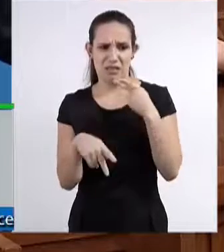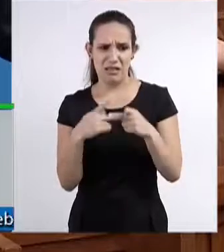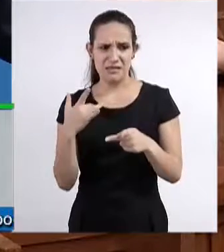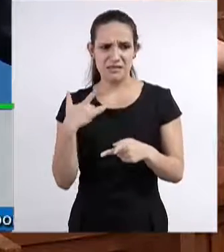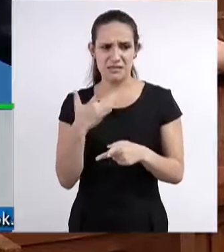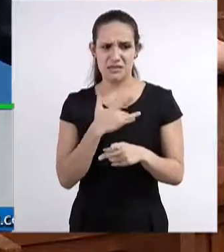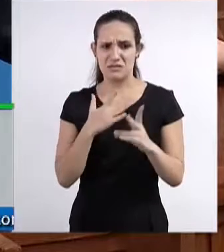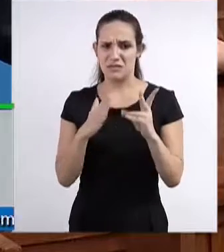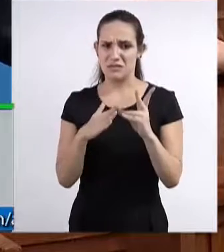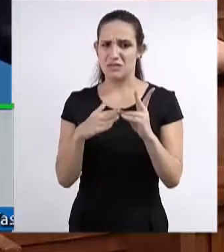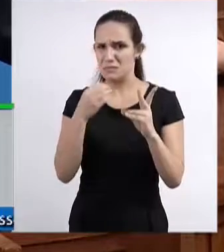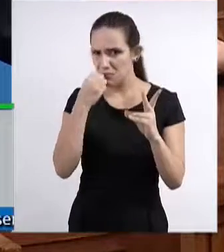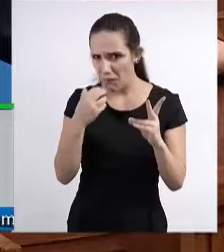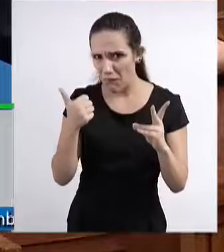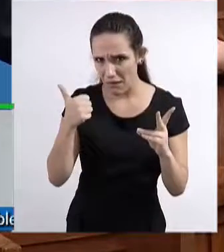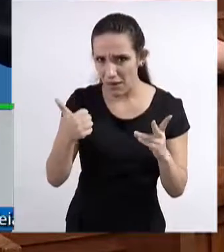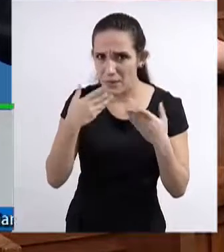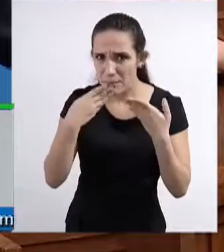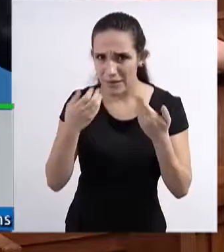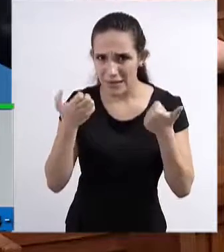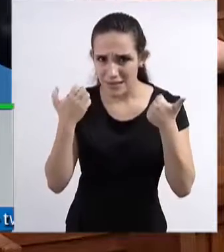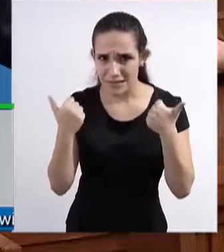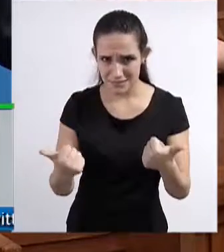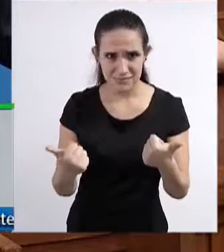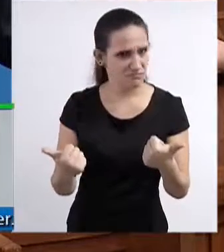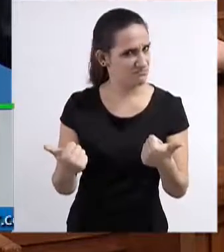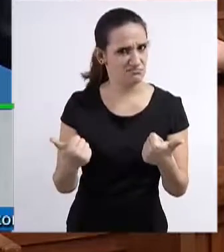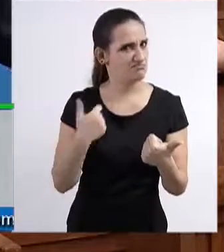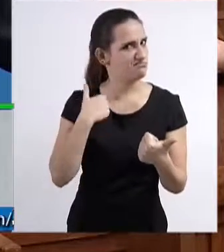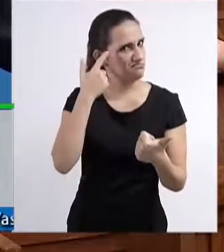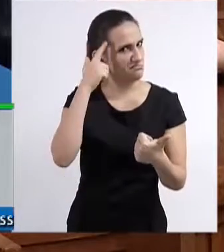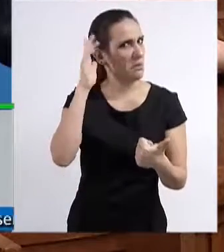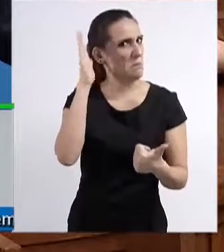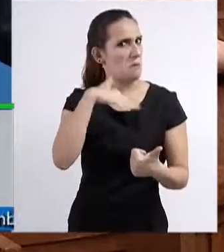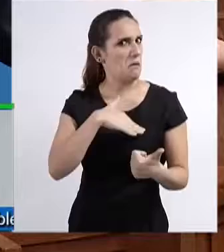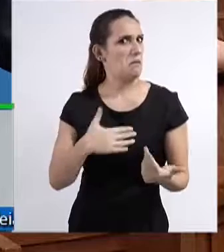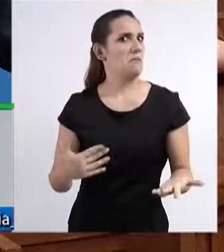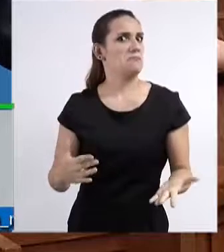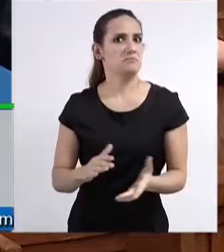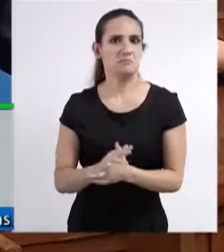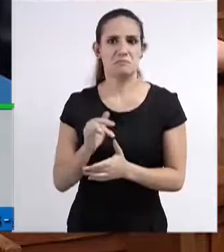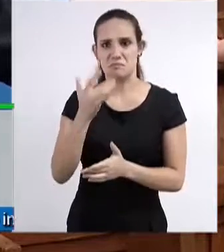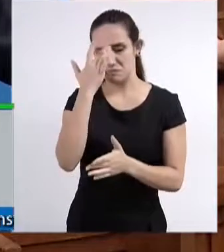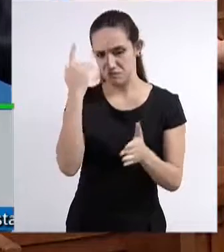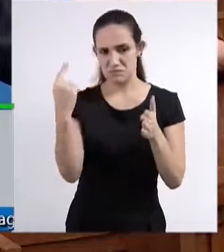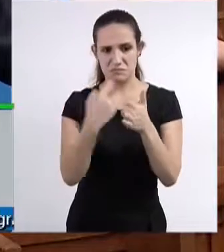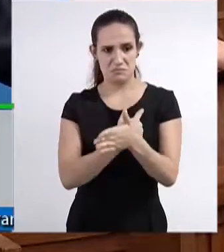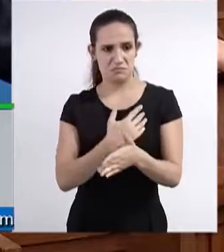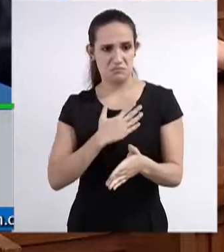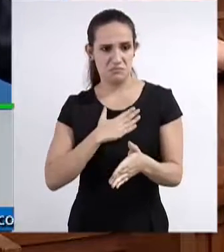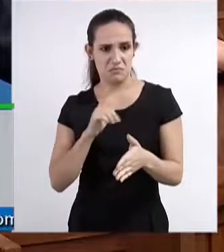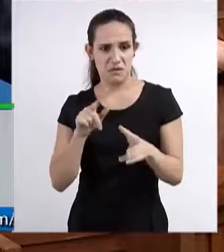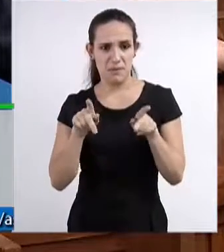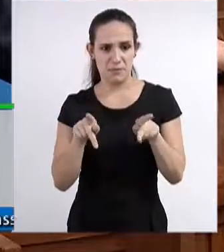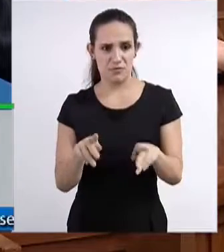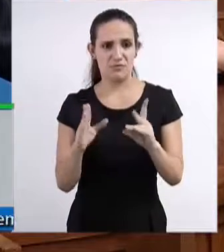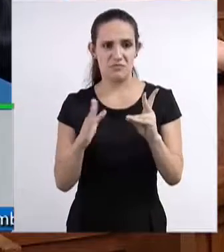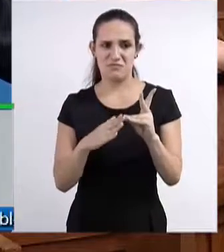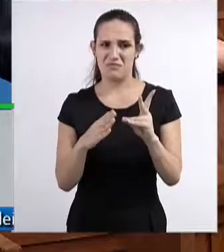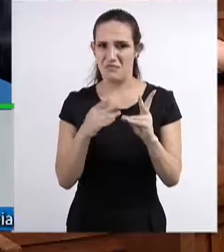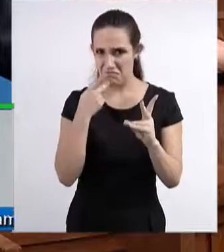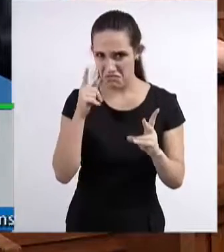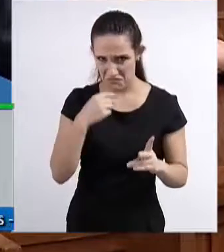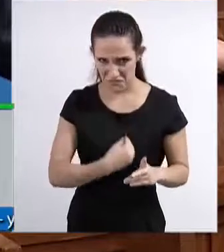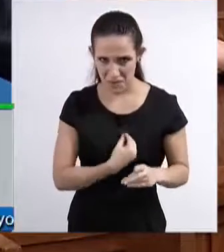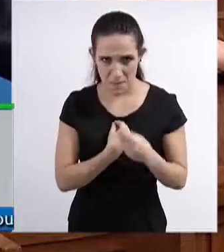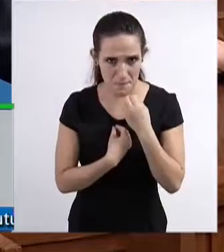indígena está boa, está bem. Eu acho que está mal. Se me perguntasse como vivem os indígenas, vivem bem, eu diria